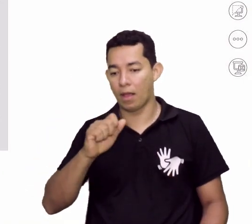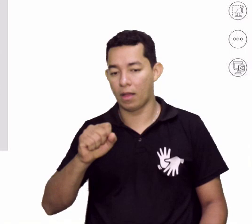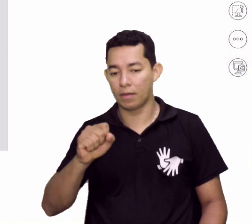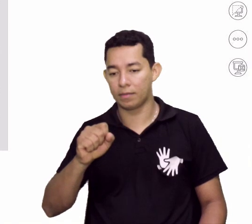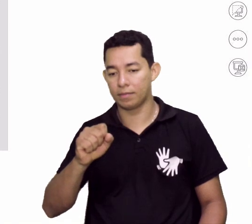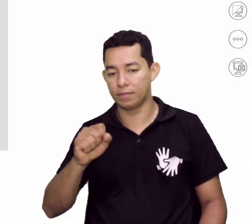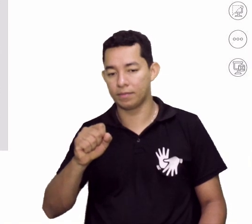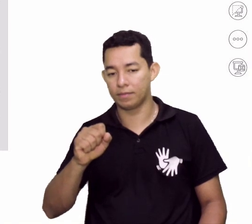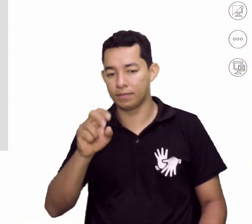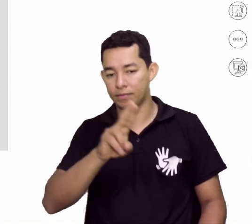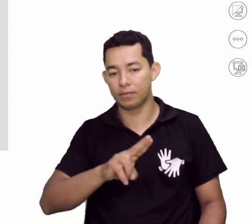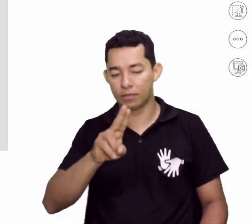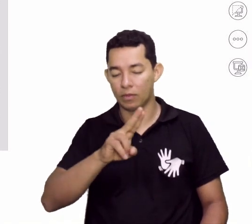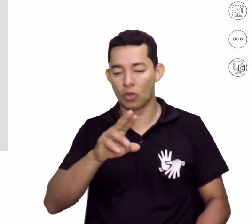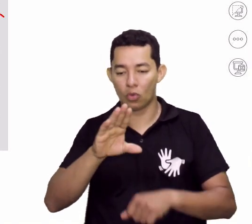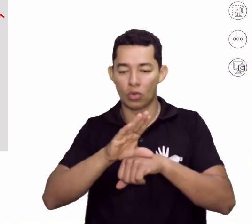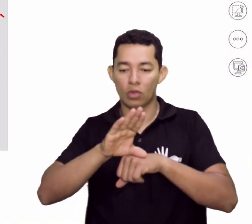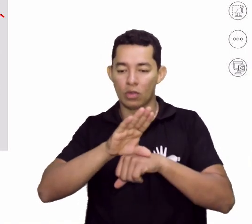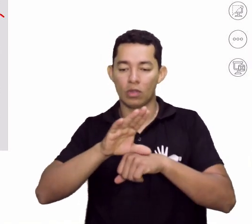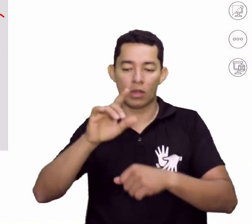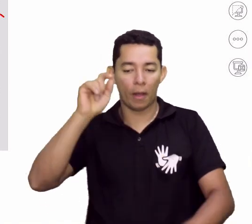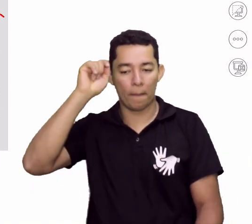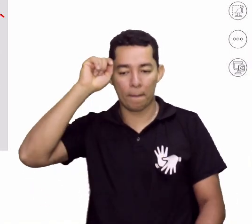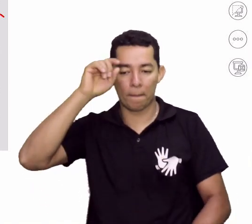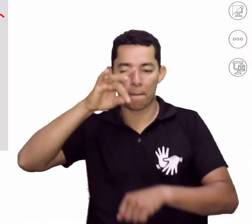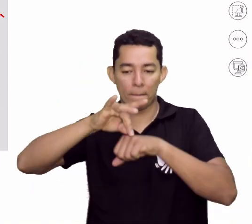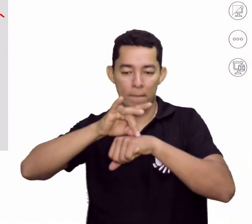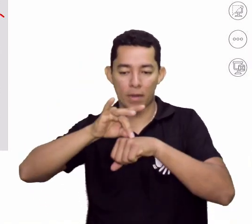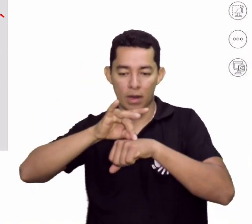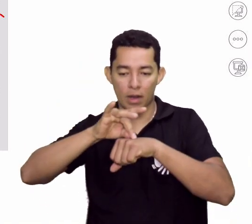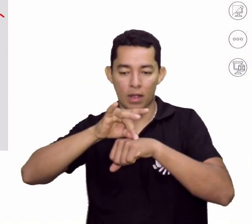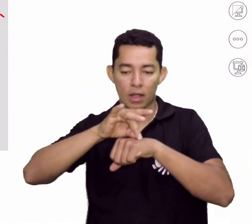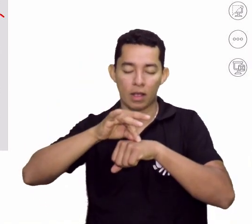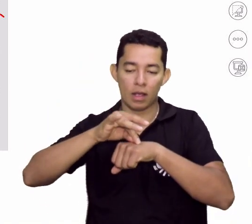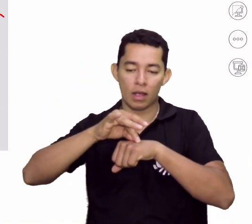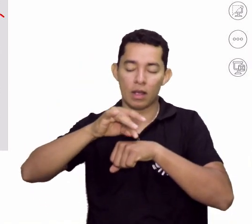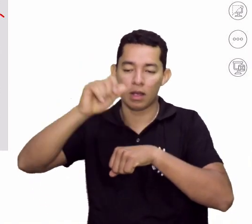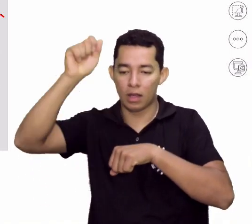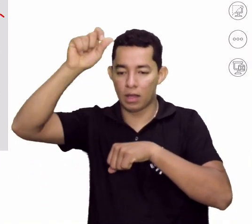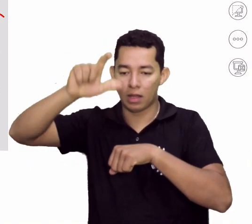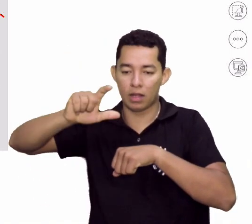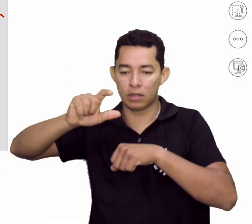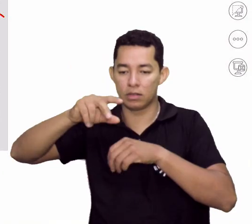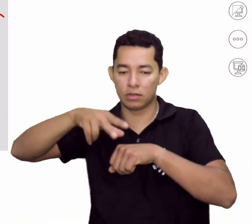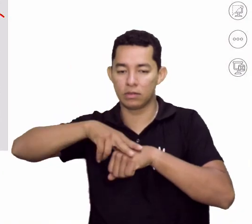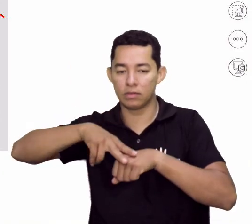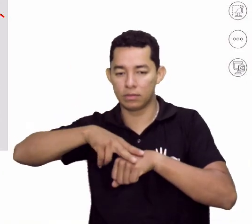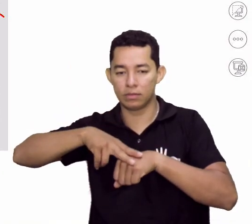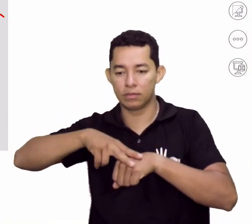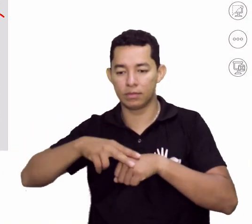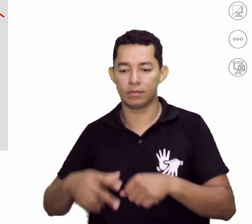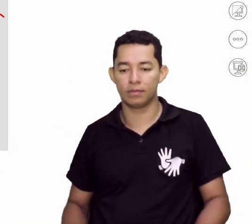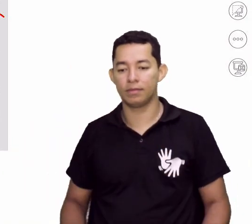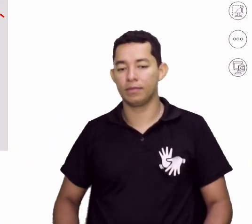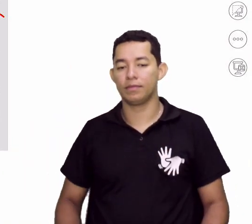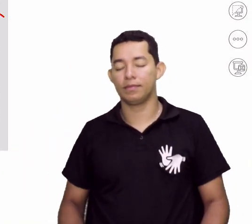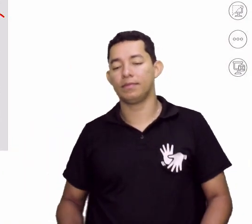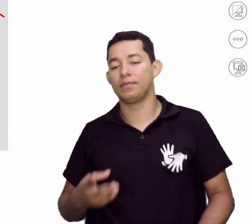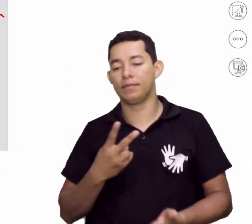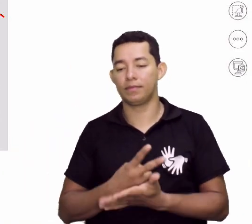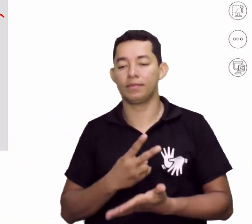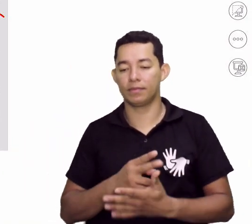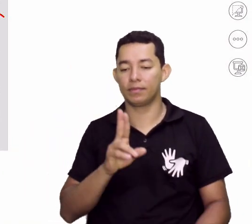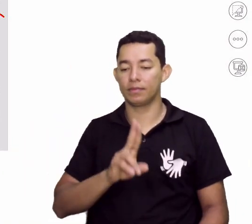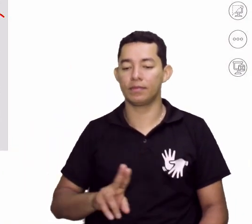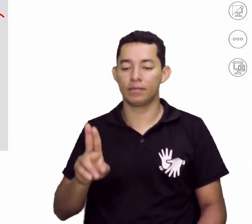Usando cinza, preto, azul, verde e o ocre como cores recorrentes, né? Estavam sempre usando essas